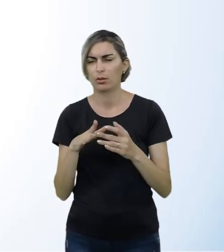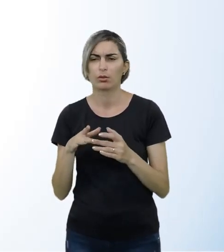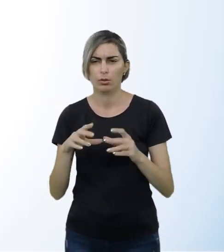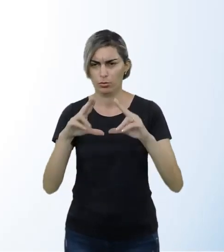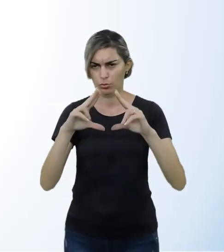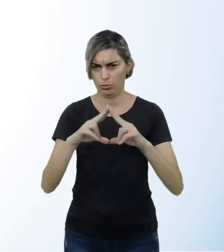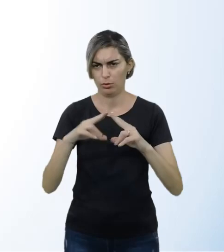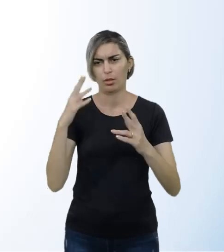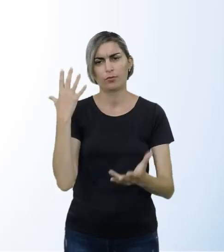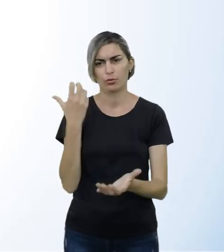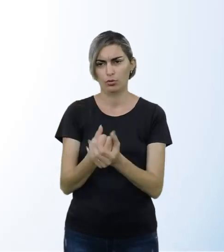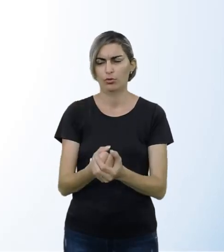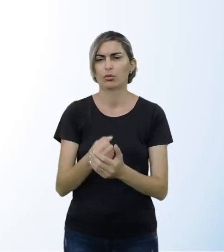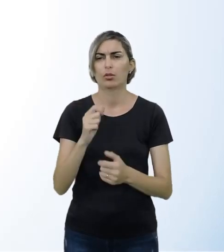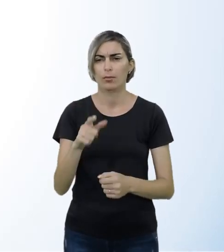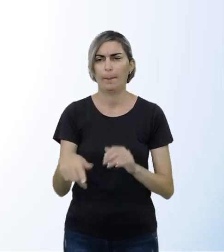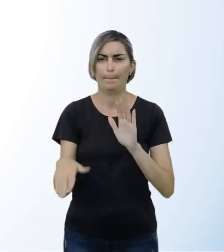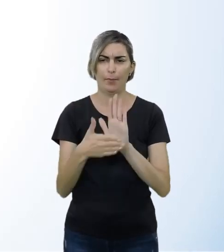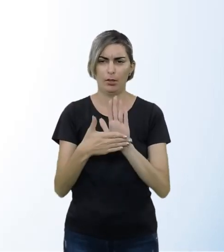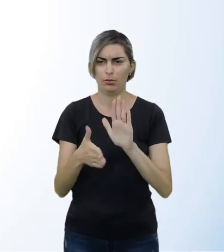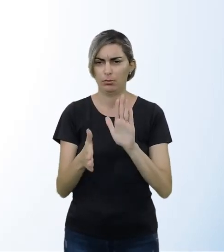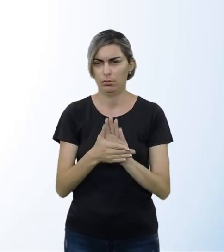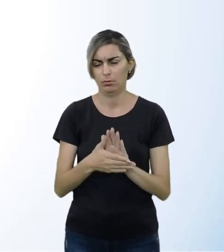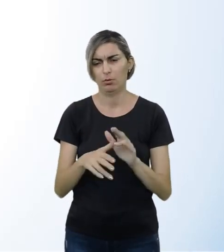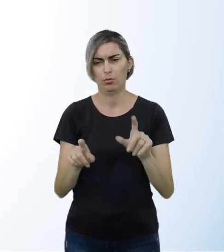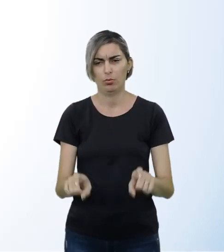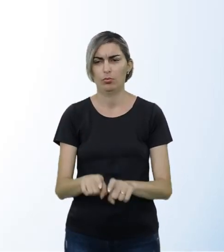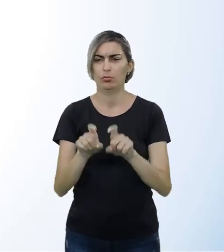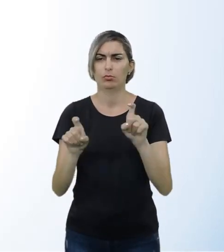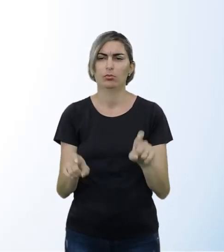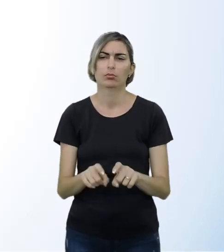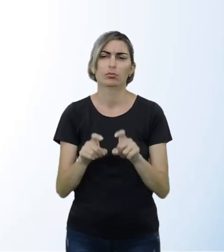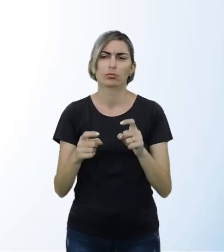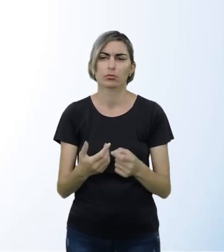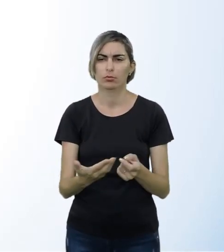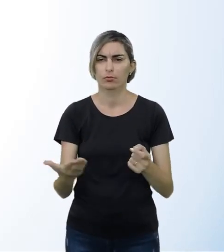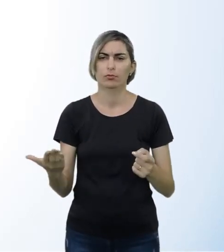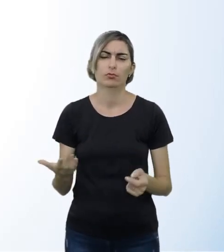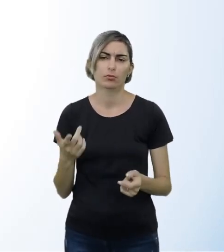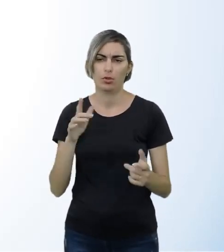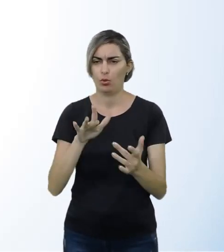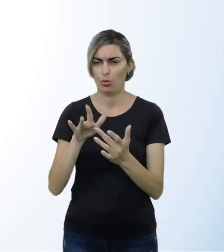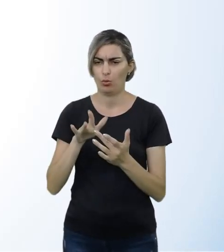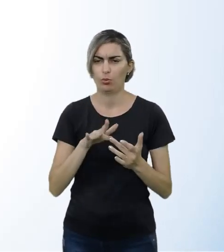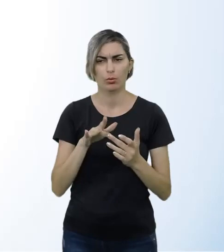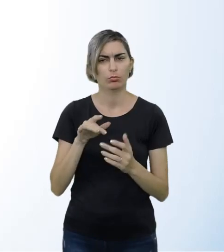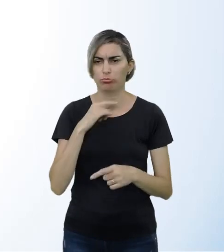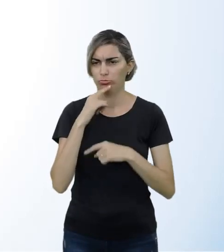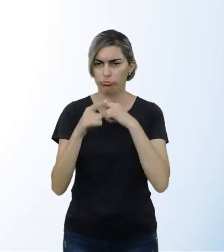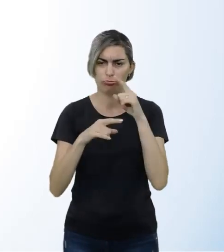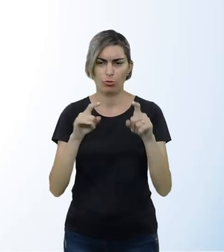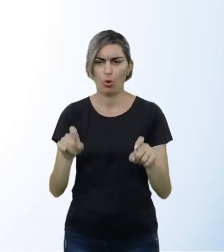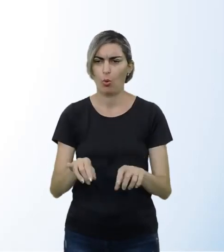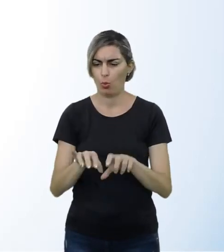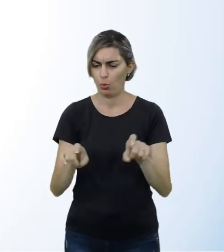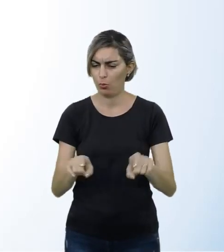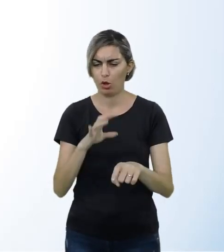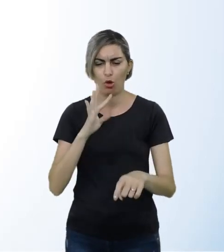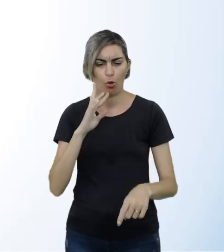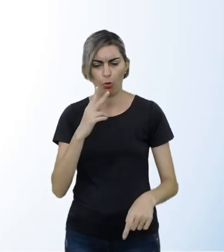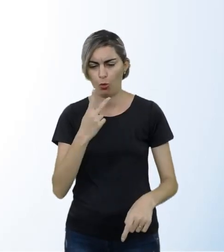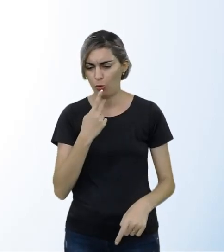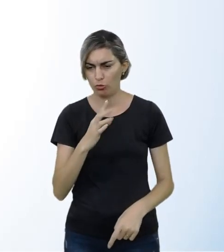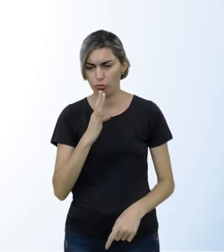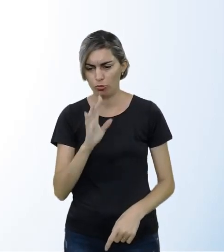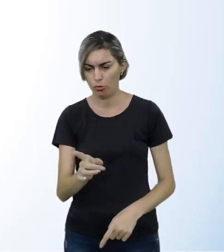o drive já está instalado no Windows por padrão. Estou me referindo a computadores do Windows, tá? Então, se você conectar e o computador não reconhecer